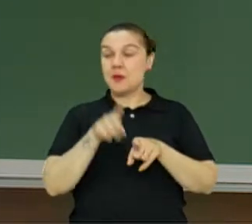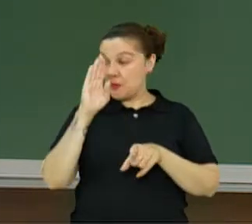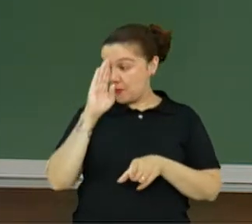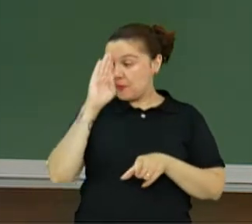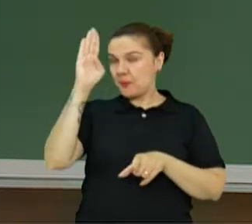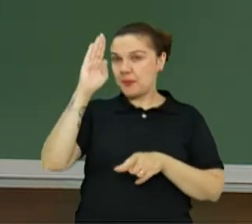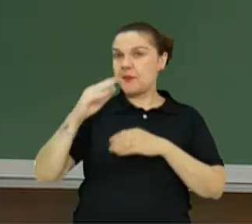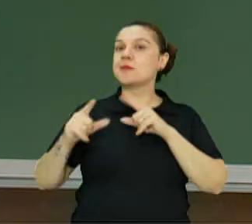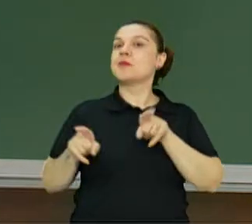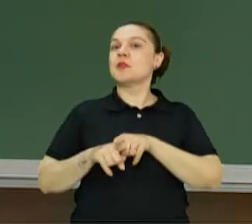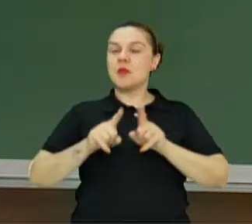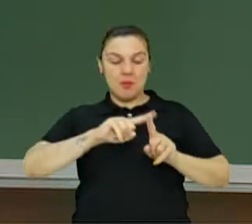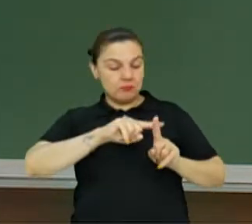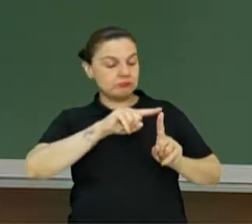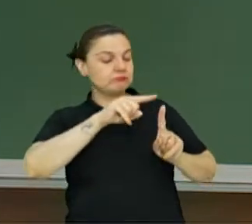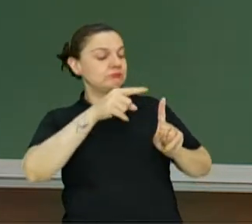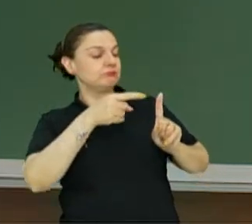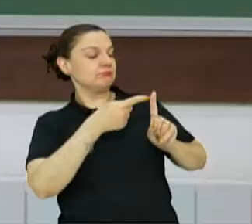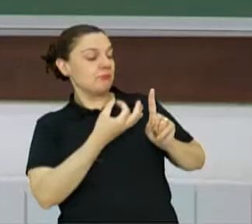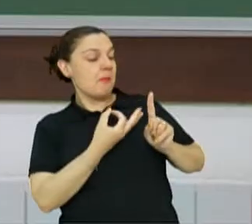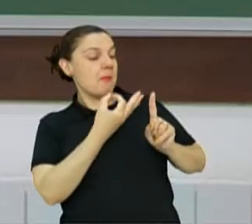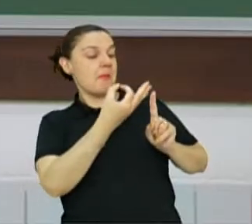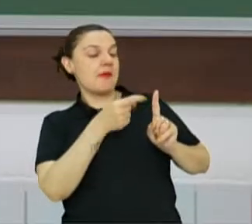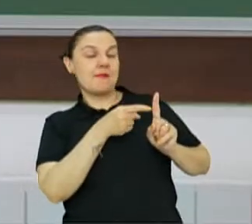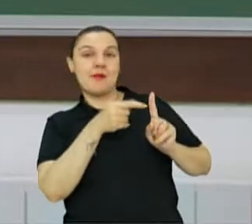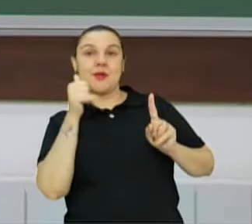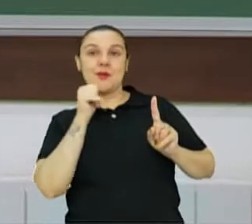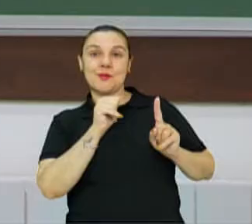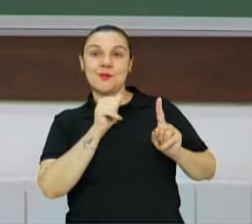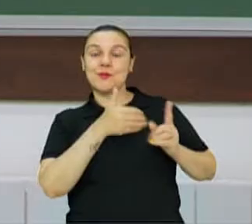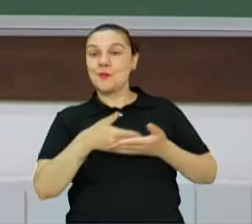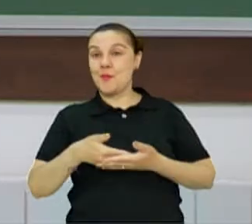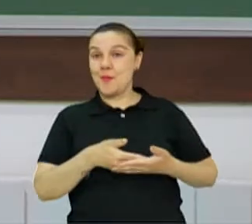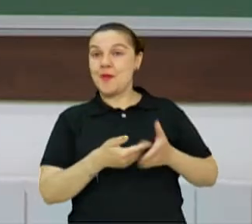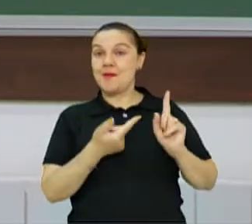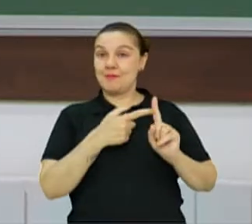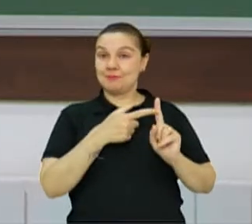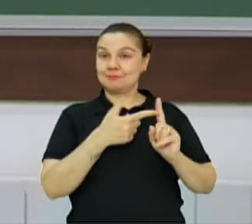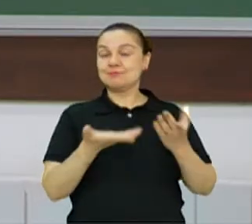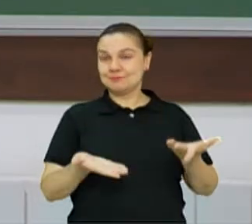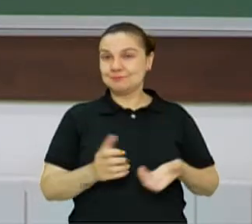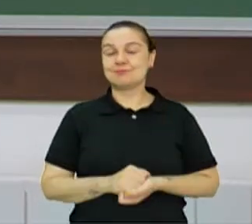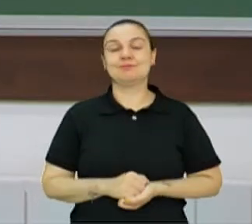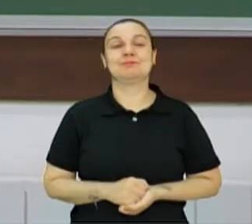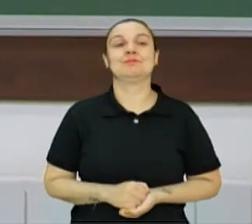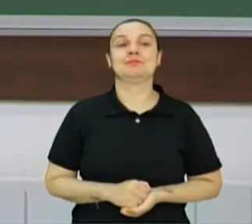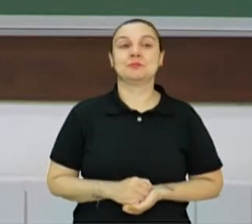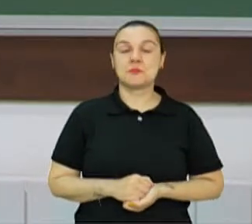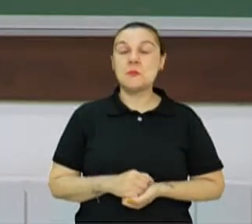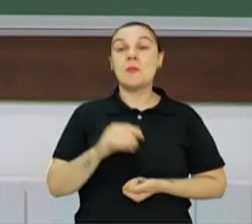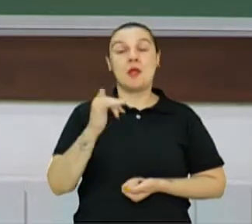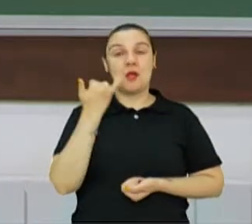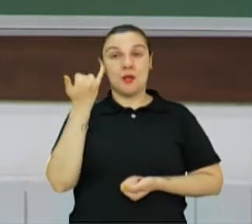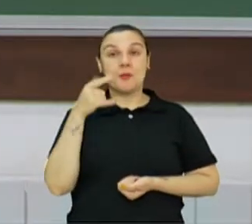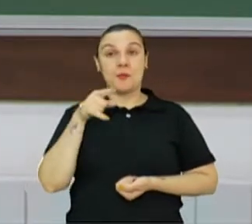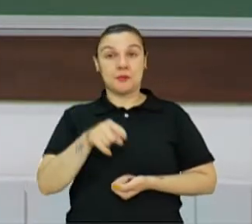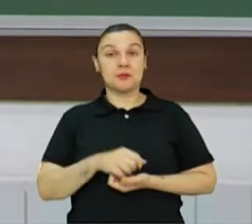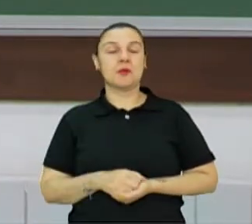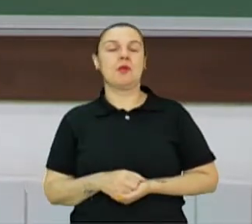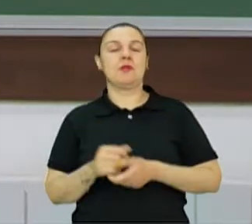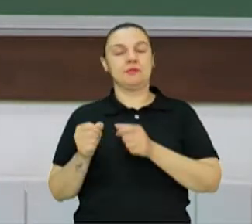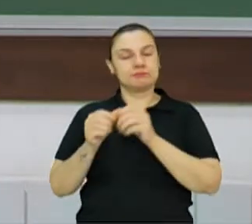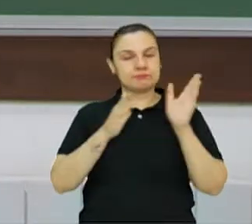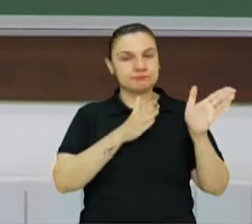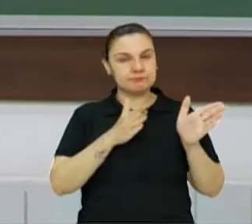o desenvolvimento ideal, adequado, saudável para esse bebê que está se formando, tá? Então, é muito importante, né, fazer